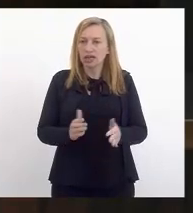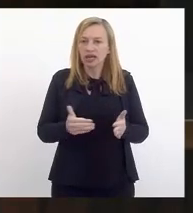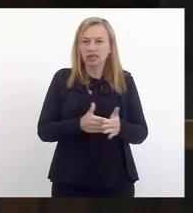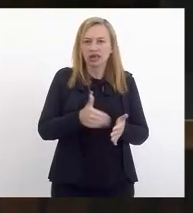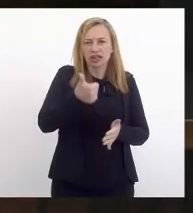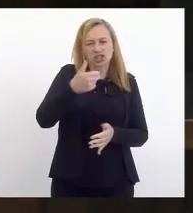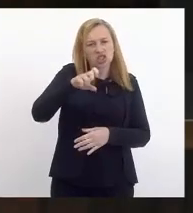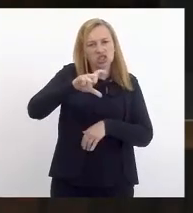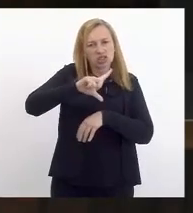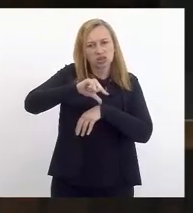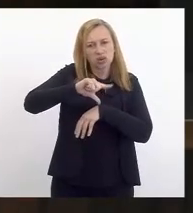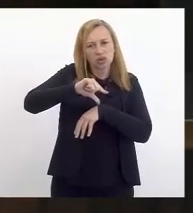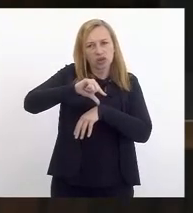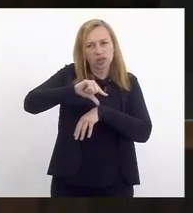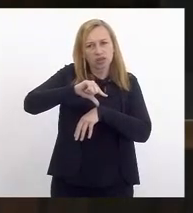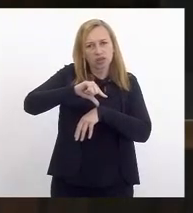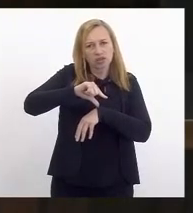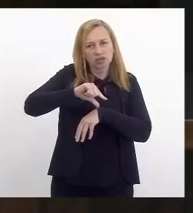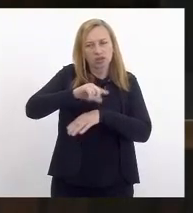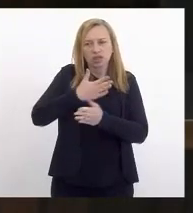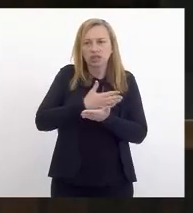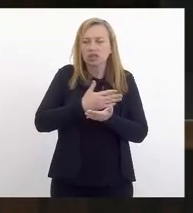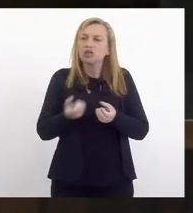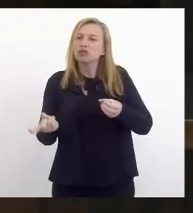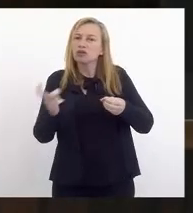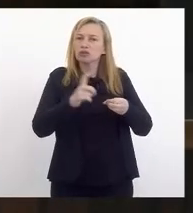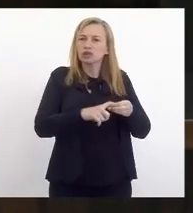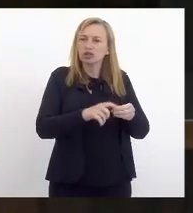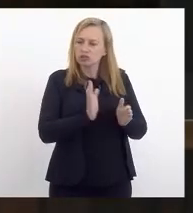às 15 horas, quando